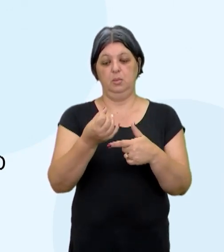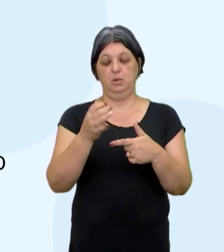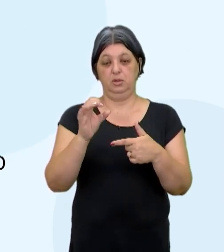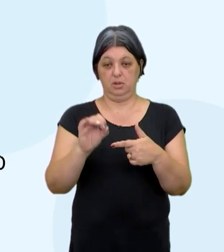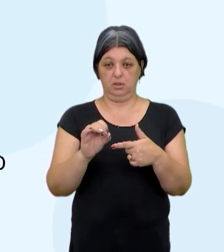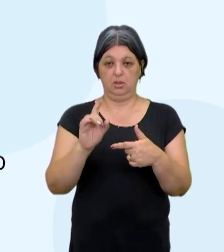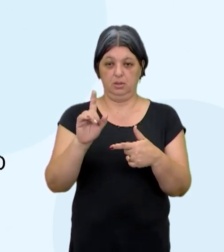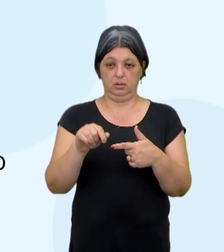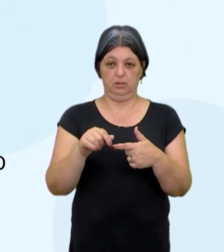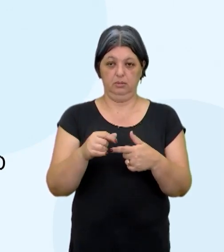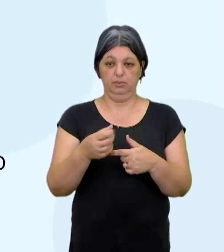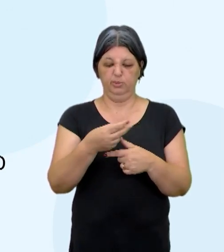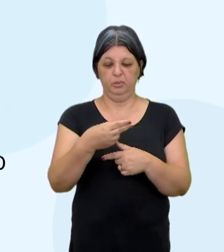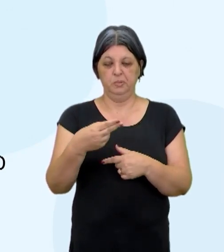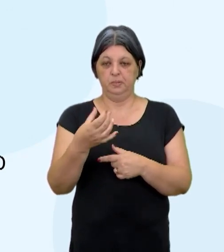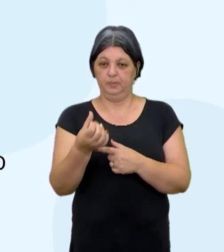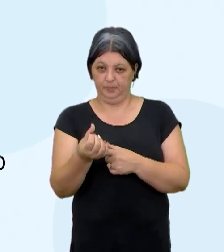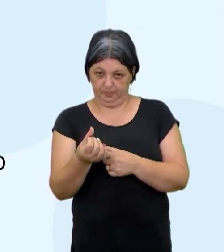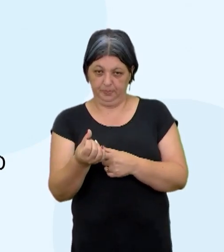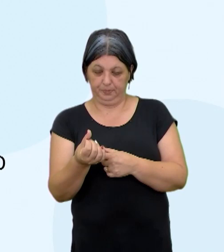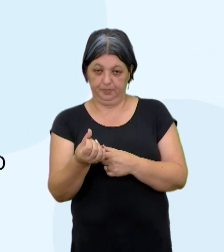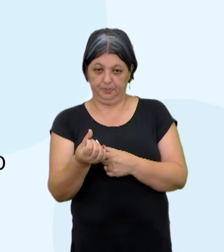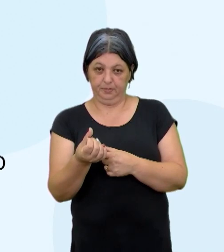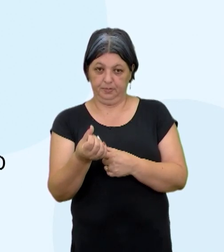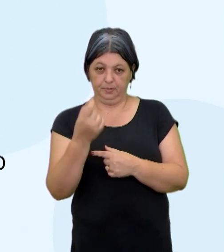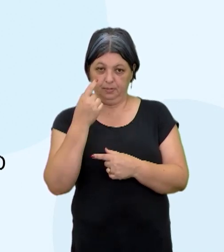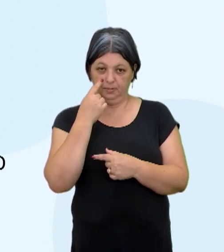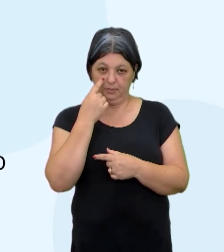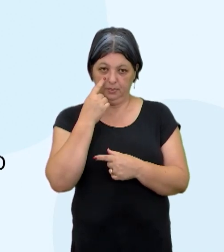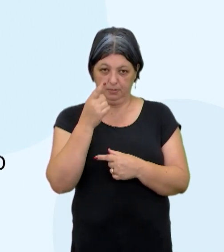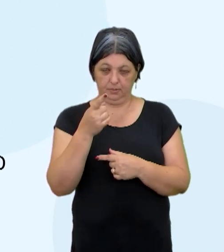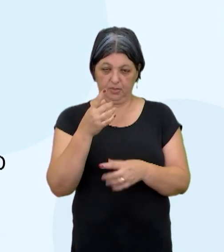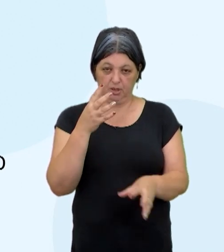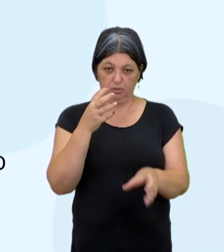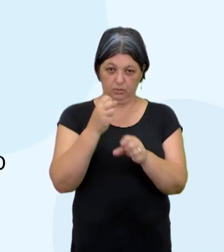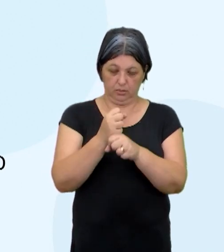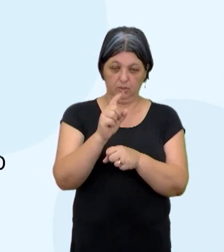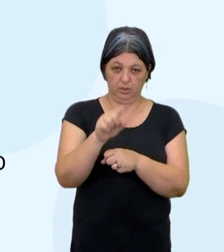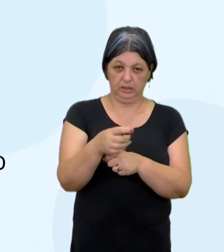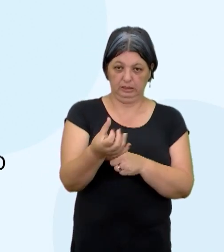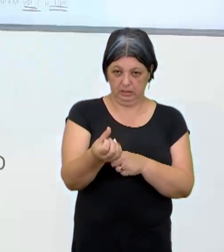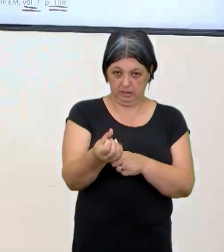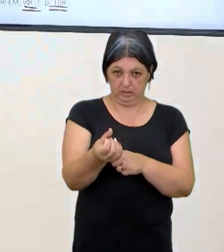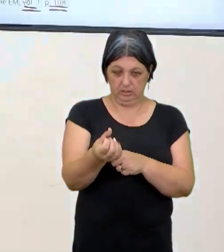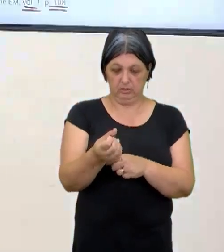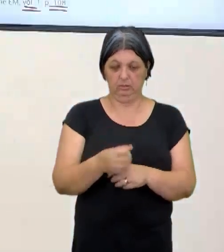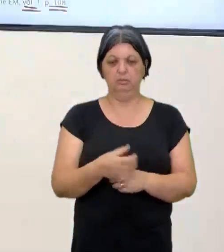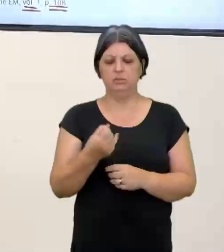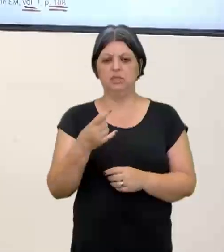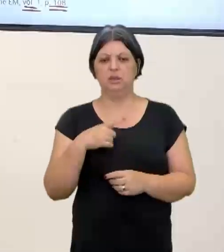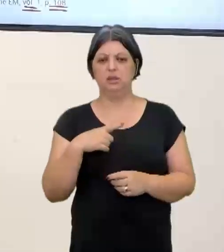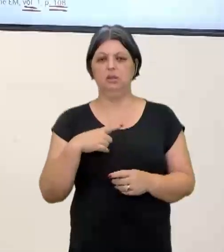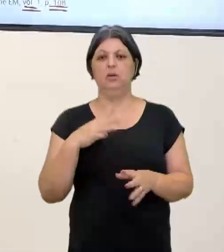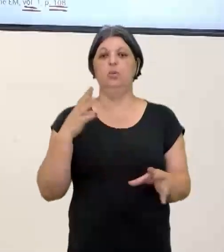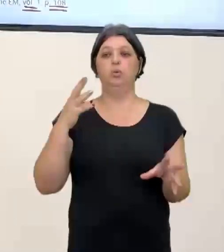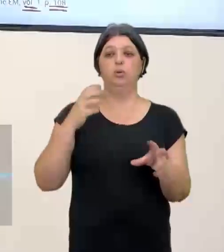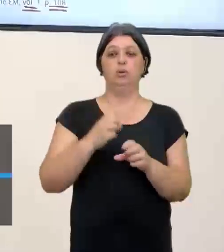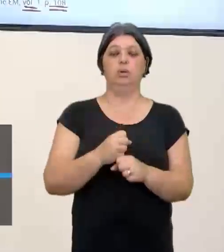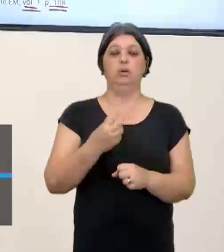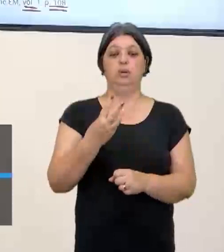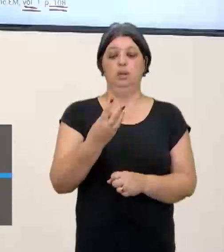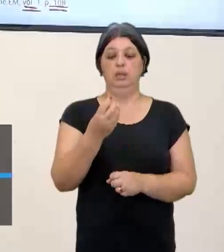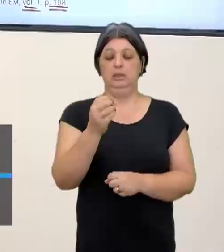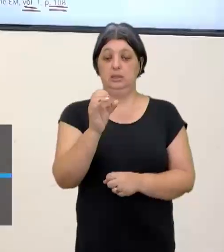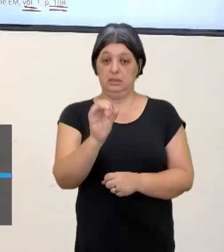6, 6. Quer dizer que dá exatamente 6, ó, olha lá, marquei 6. Ah, tá. Então, se tem que dar 360, cada ângulo